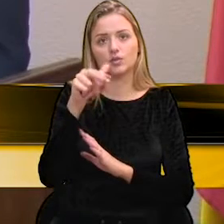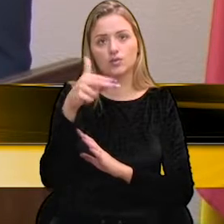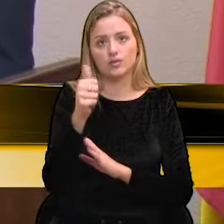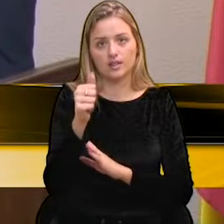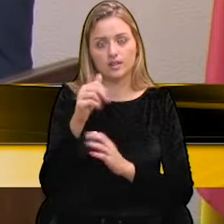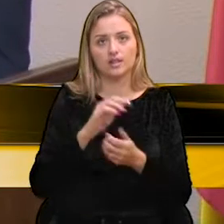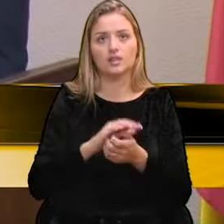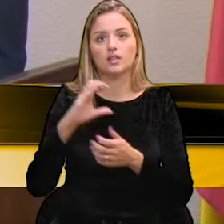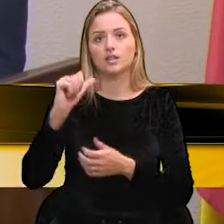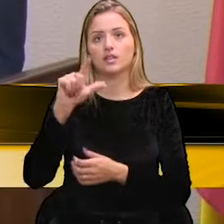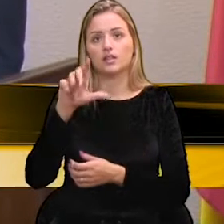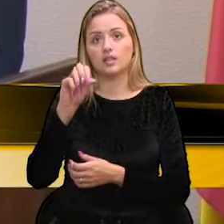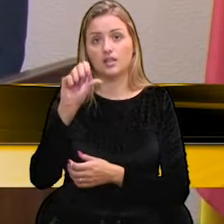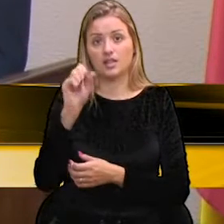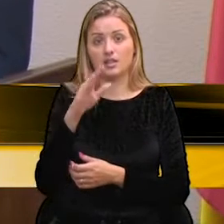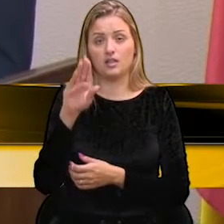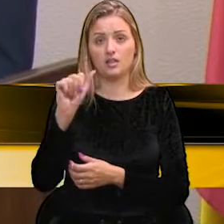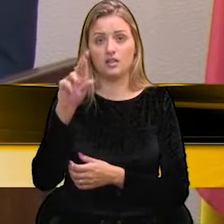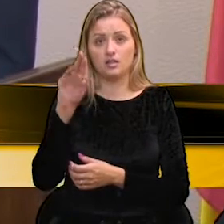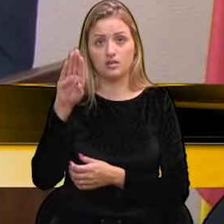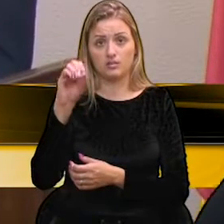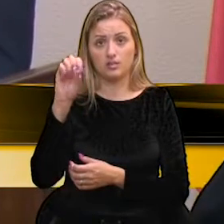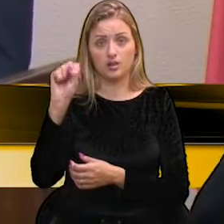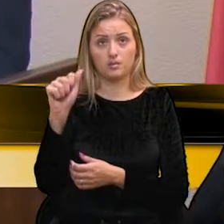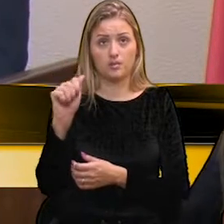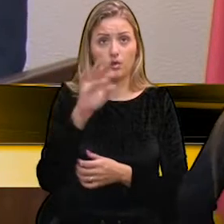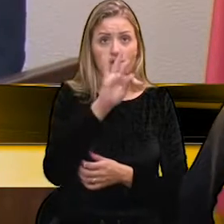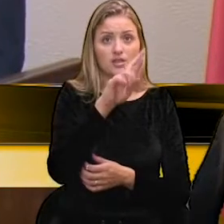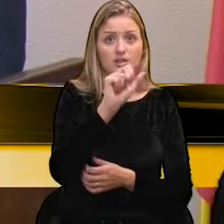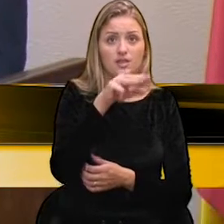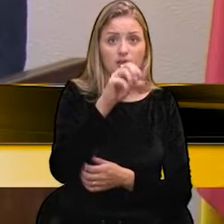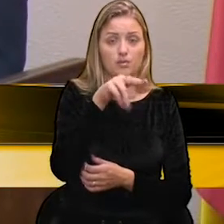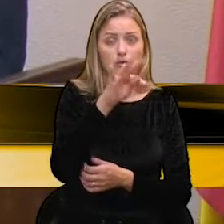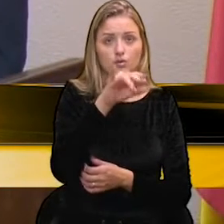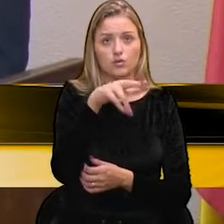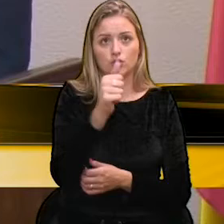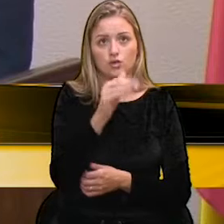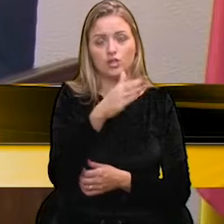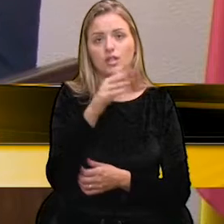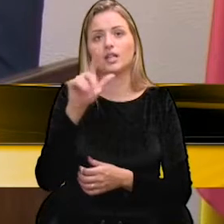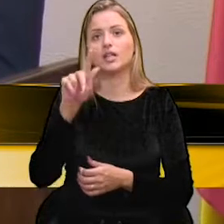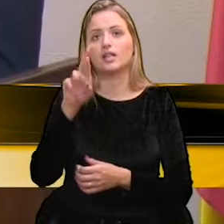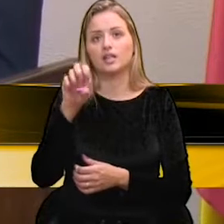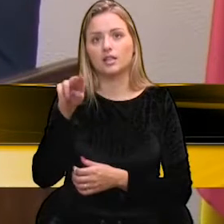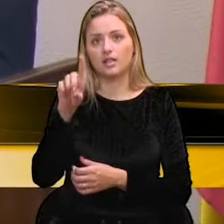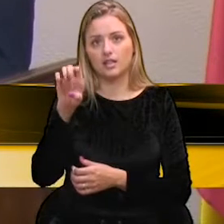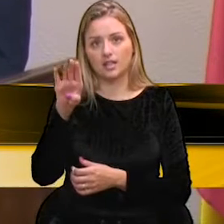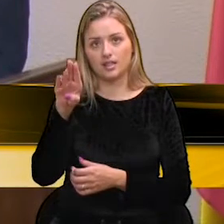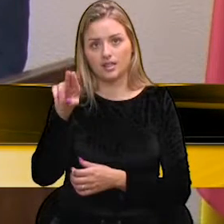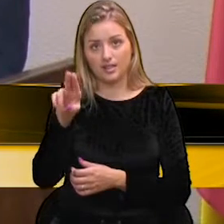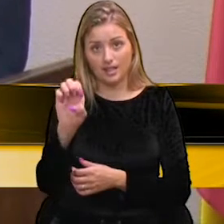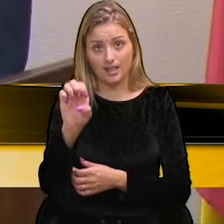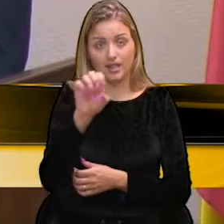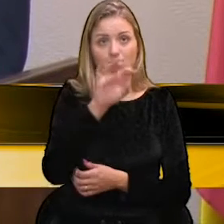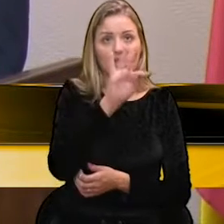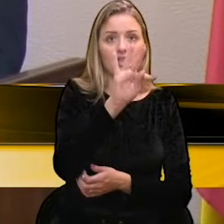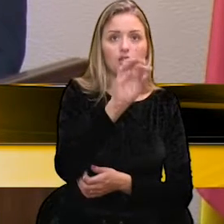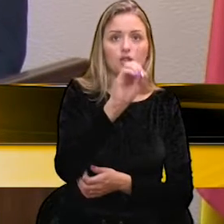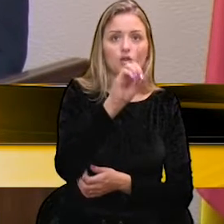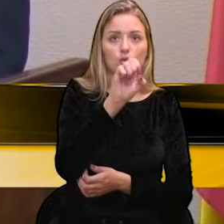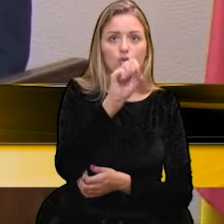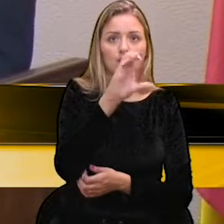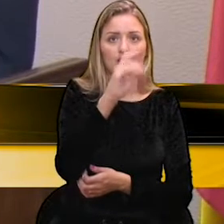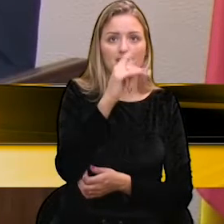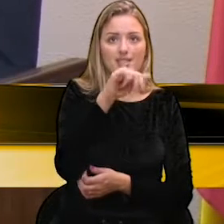elas, Carlos Barbosa, do Grupo Tramontina, Flores da Cunha, Florence, Farroupilha, Grendene, Bento Gonçalves, Todeschini,